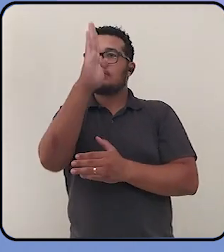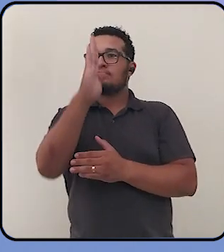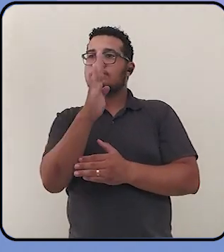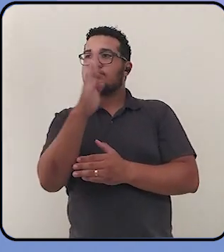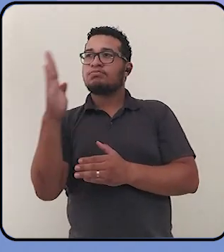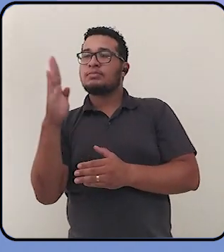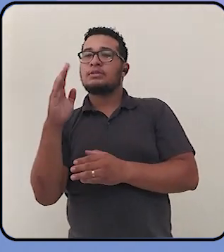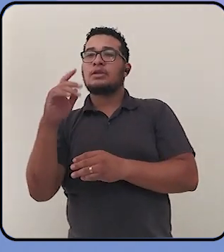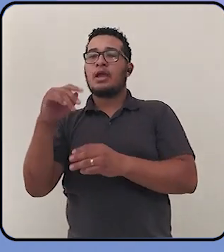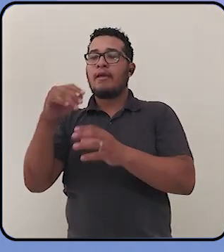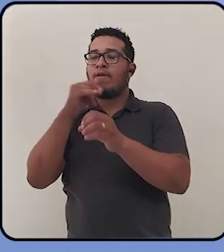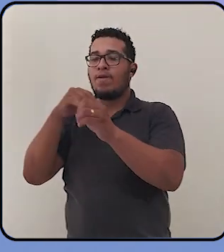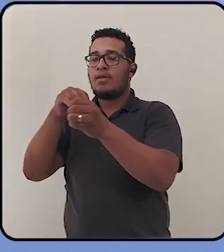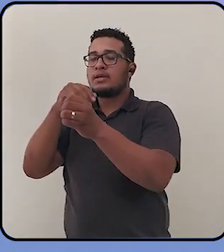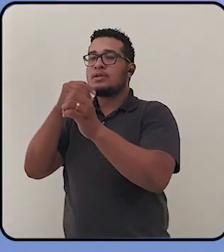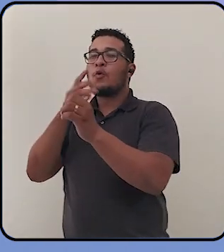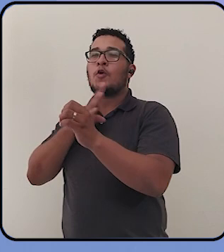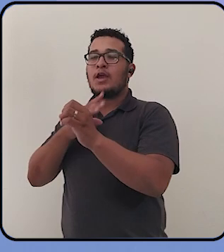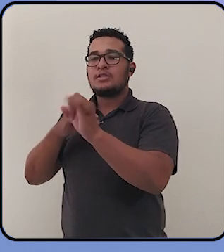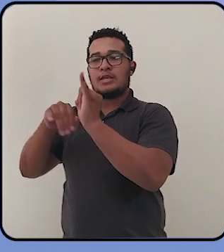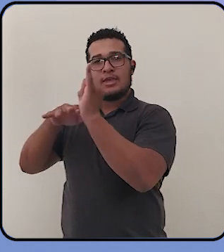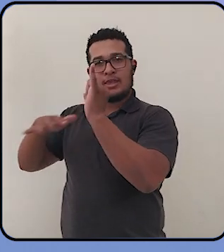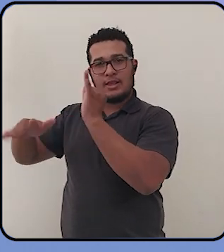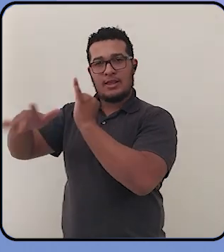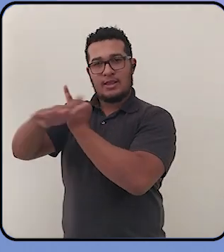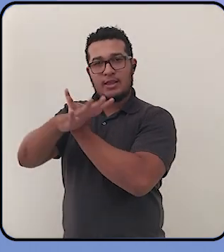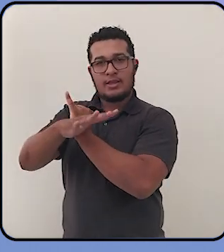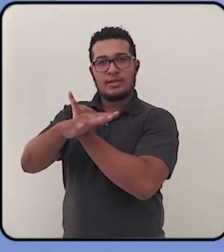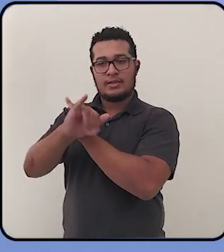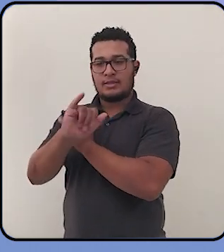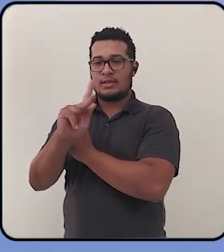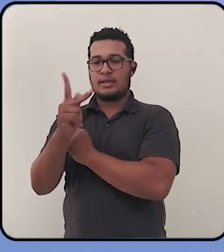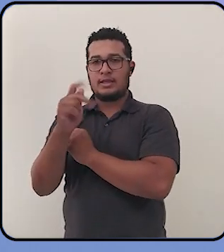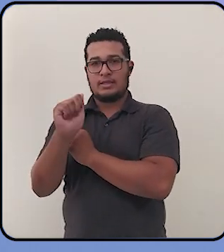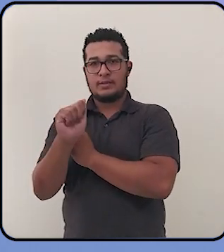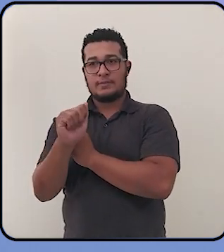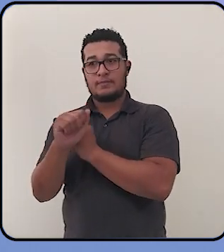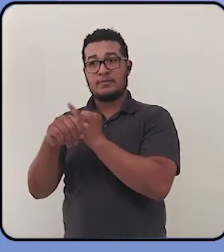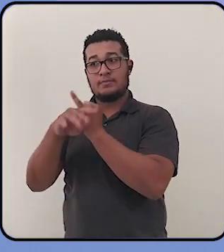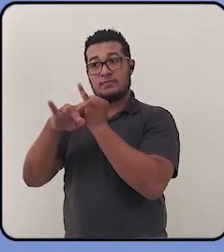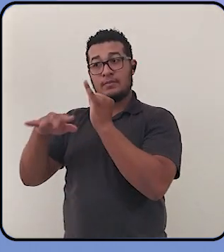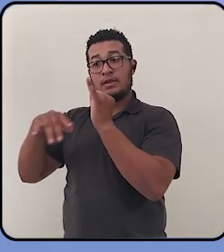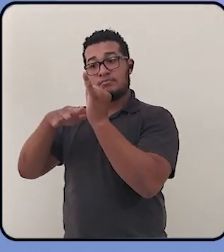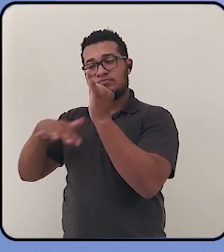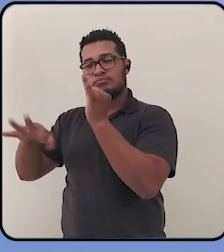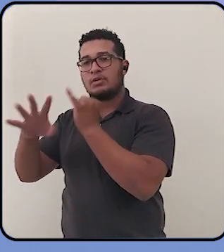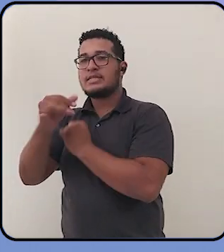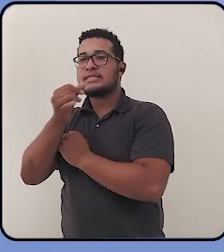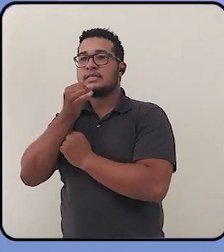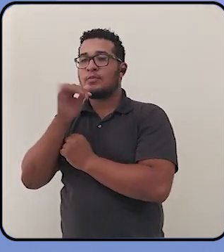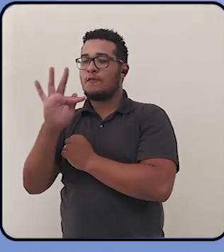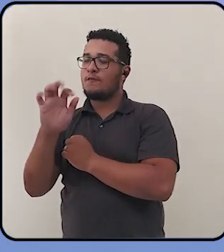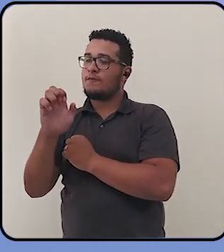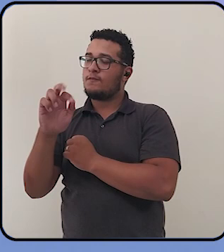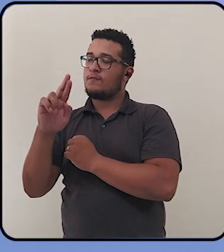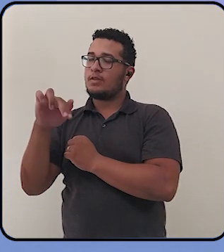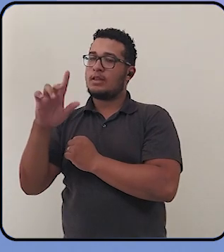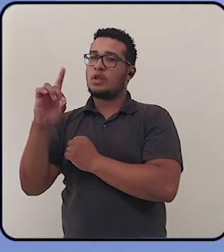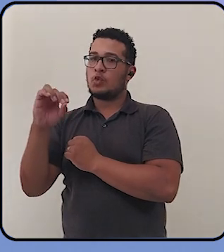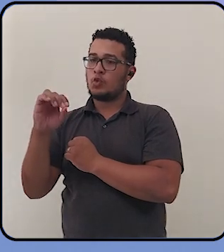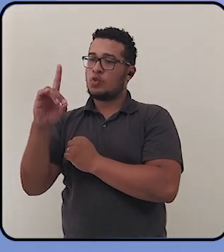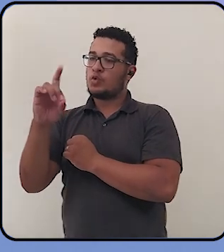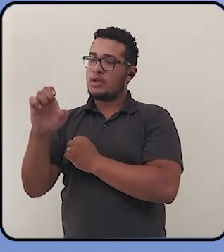território brasileiro. Ele pega só as ilhas, como a ilha de Fernando de Noronha. Esse fuso é o